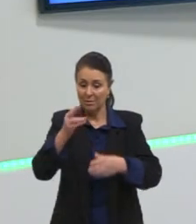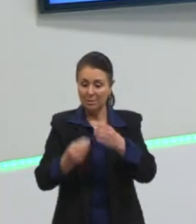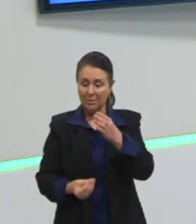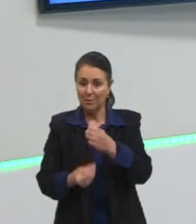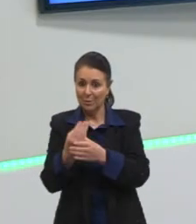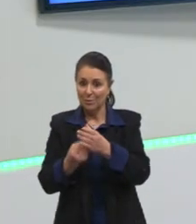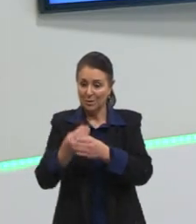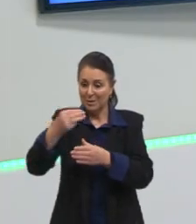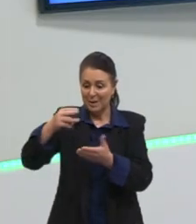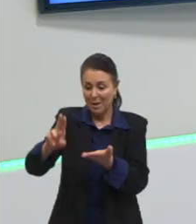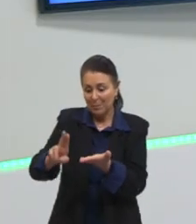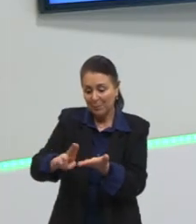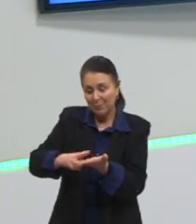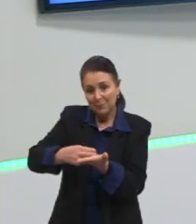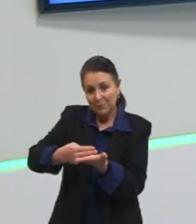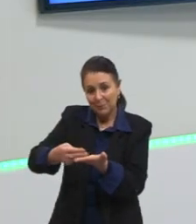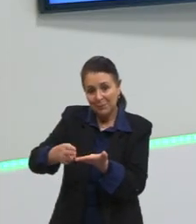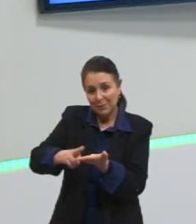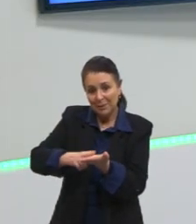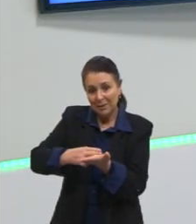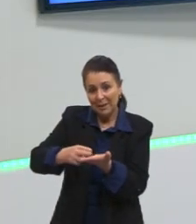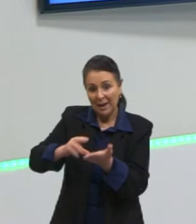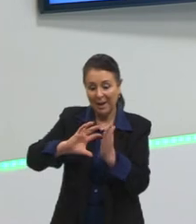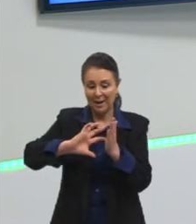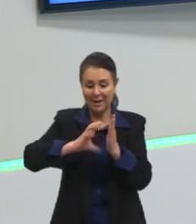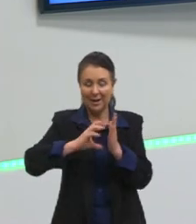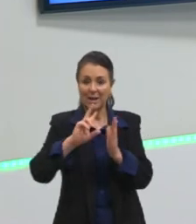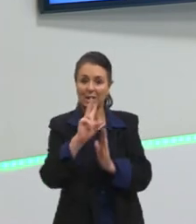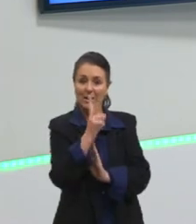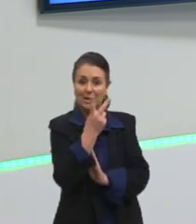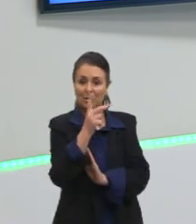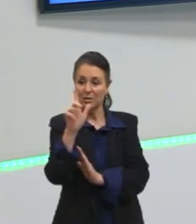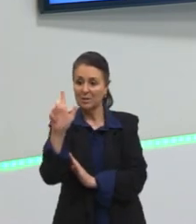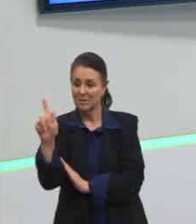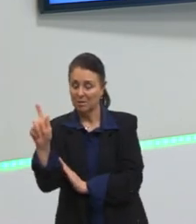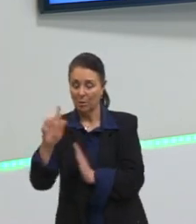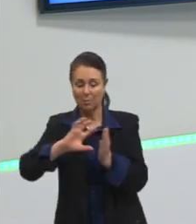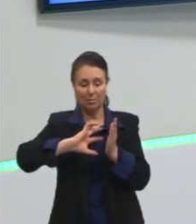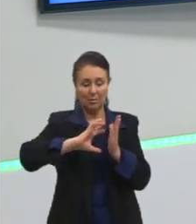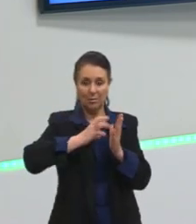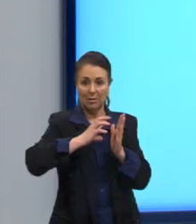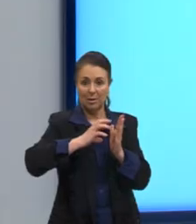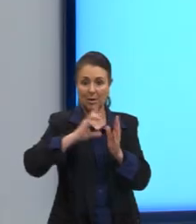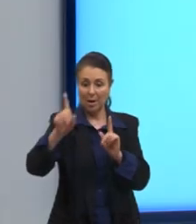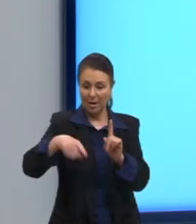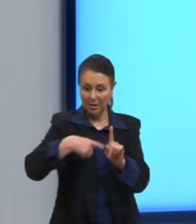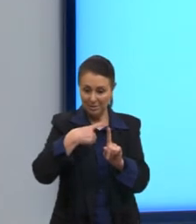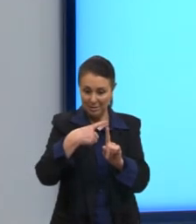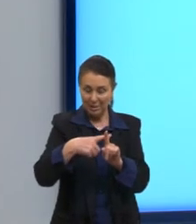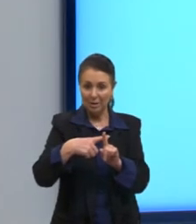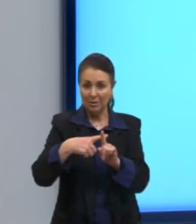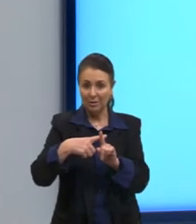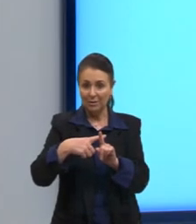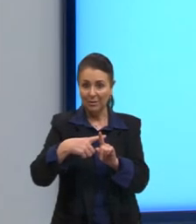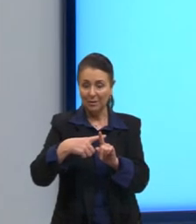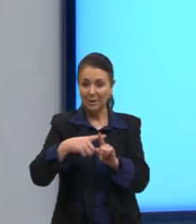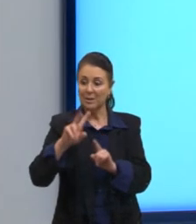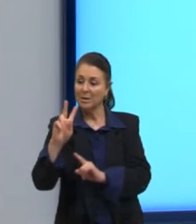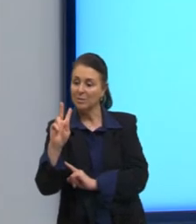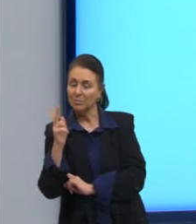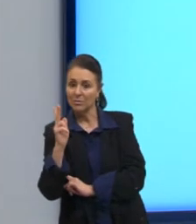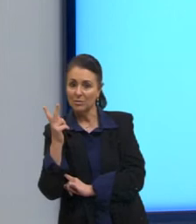a margarina é a hidrogenação catalítica porque a adição de hidrogênio numa numa